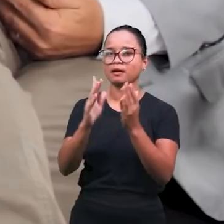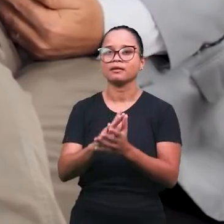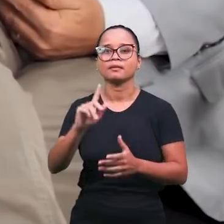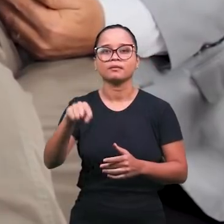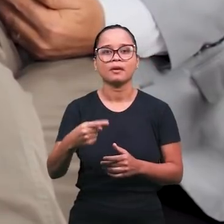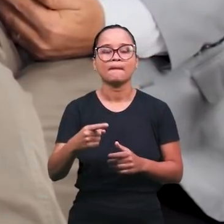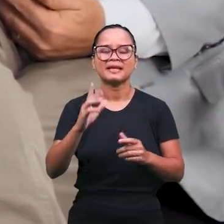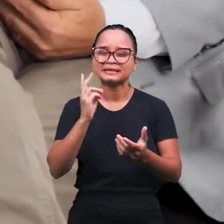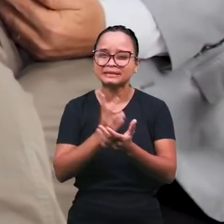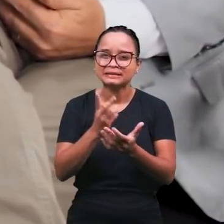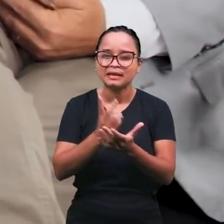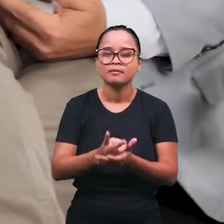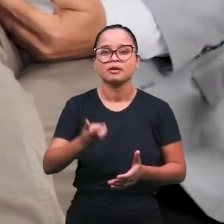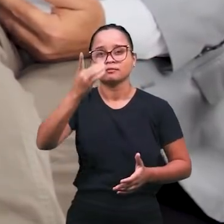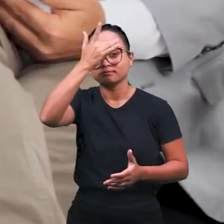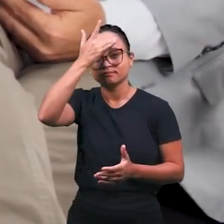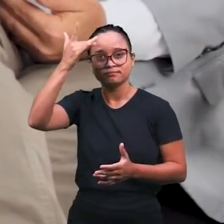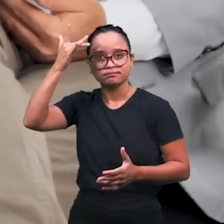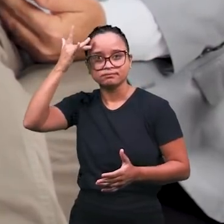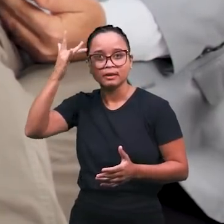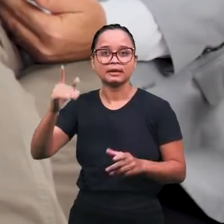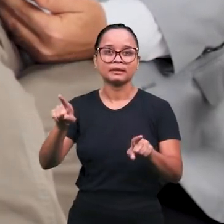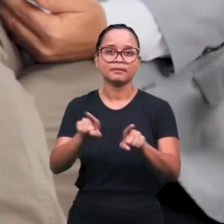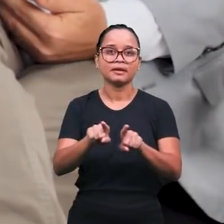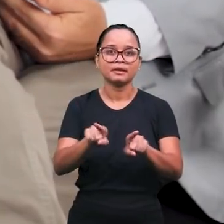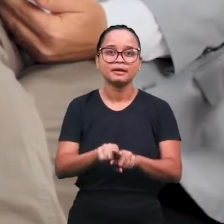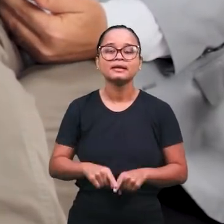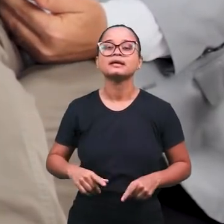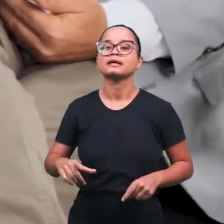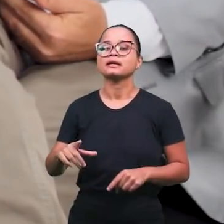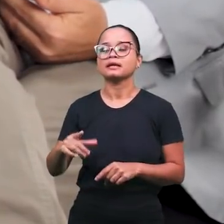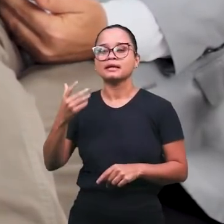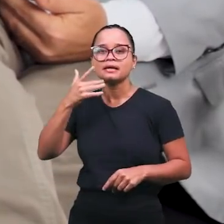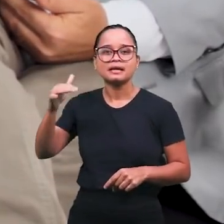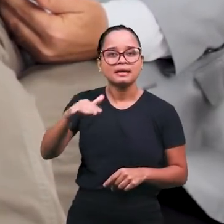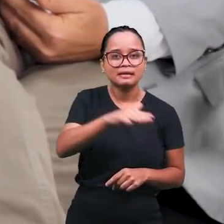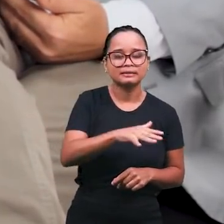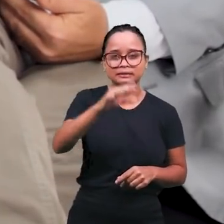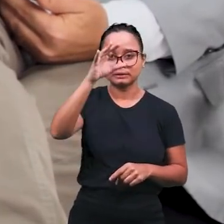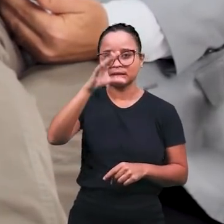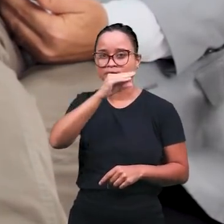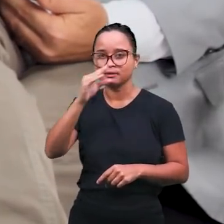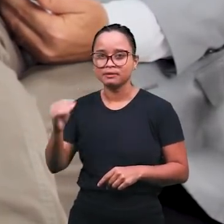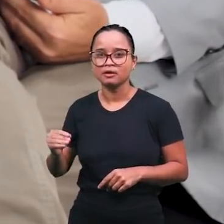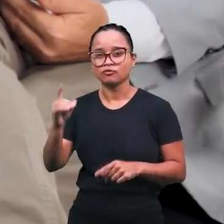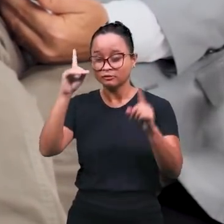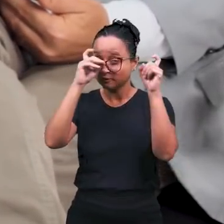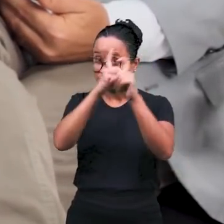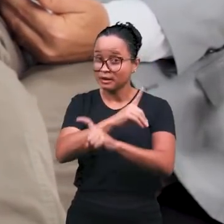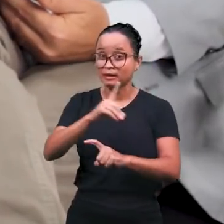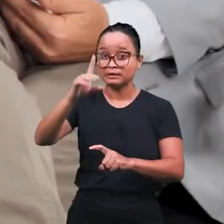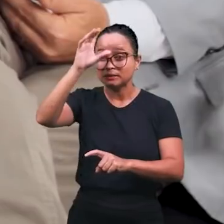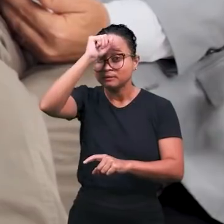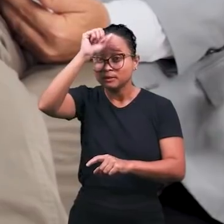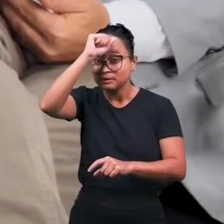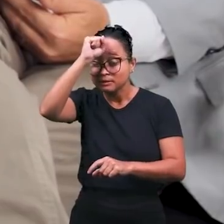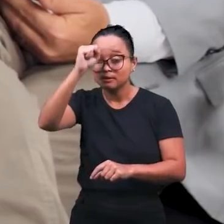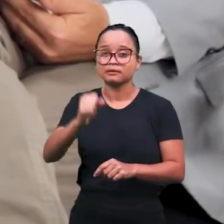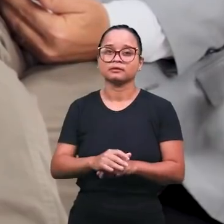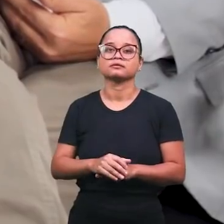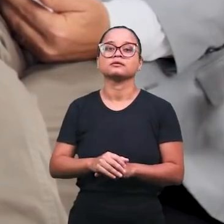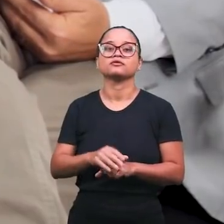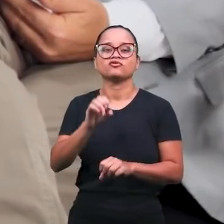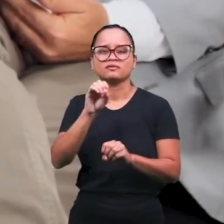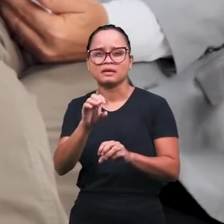sempre lidei com saúde mental, crianças e adolescentes com problemas de aprendizagem, problemas de comportamento. Fiz pediatria comportamental